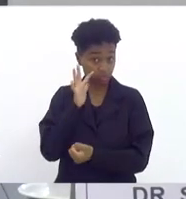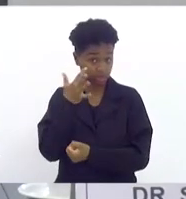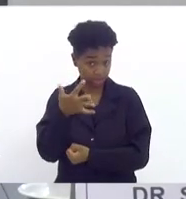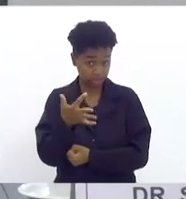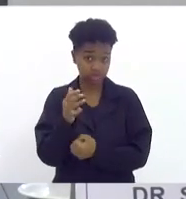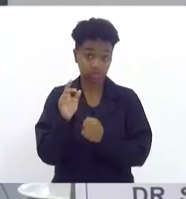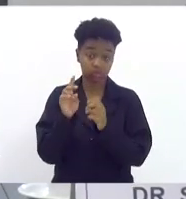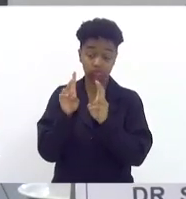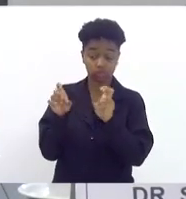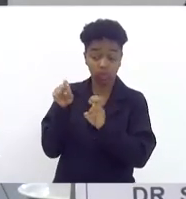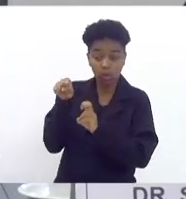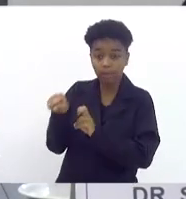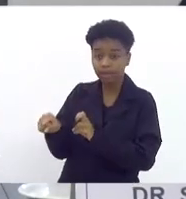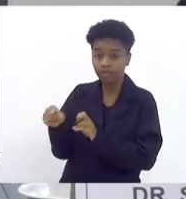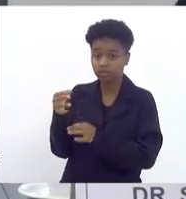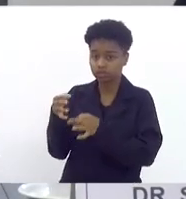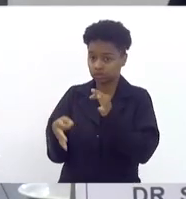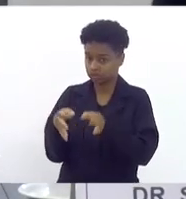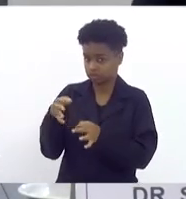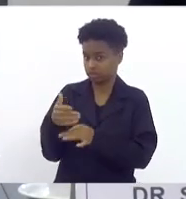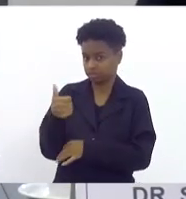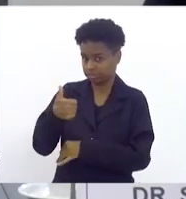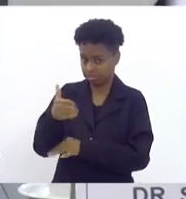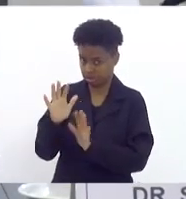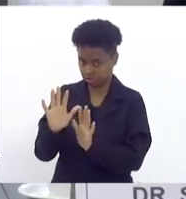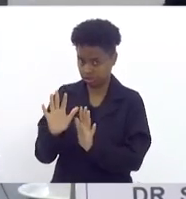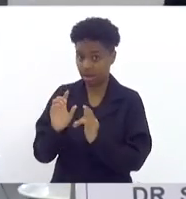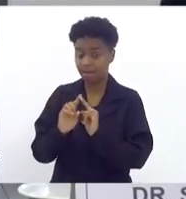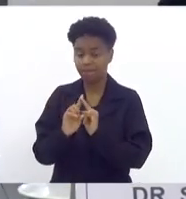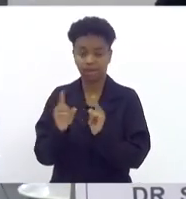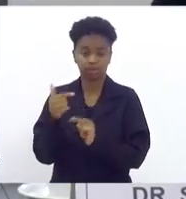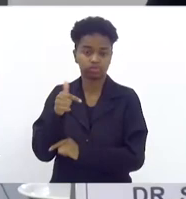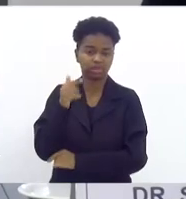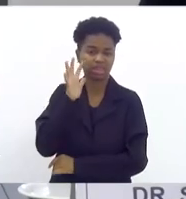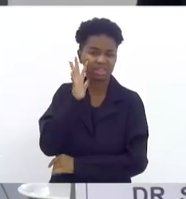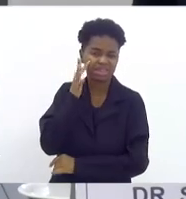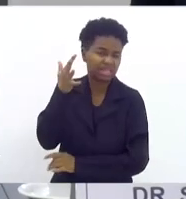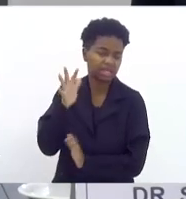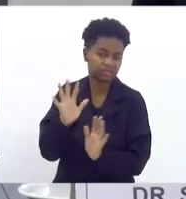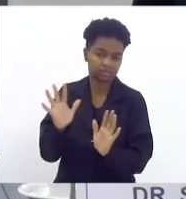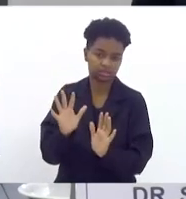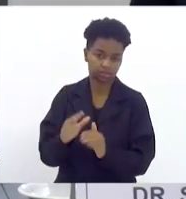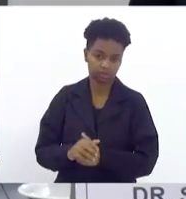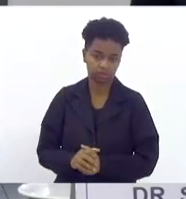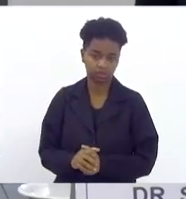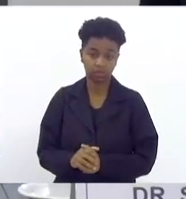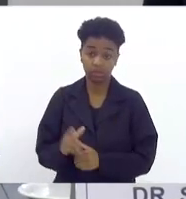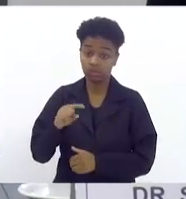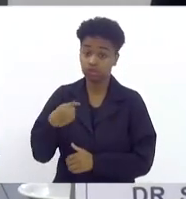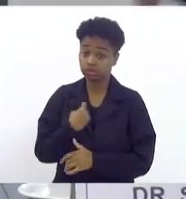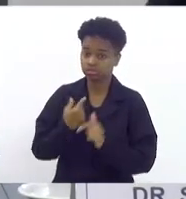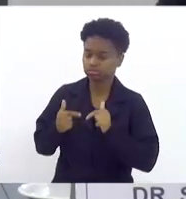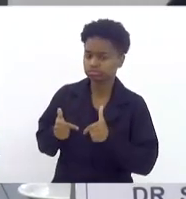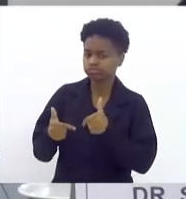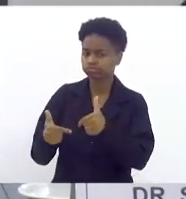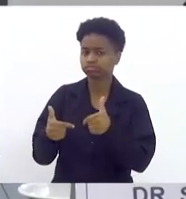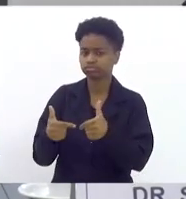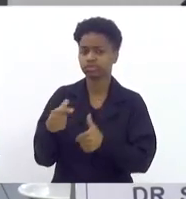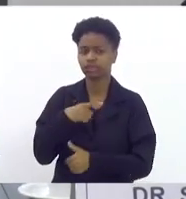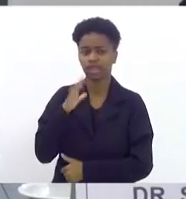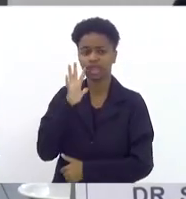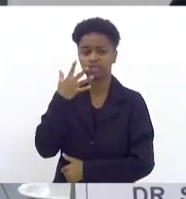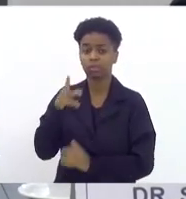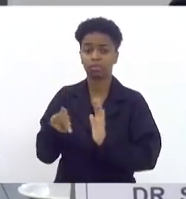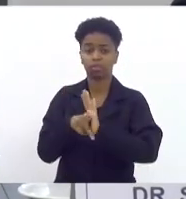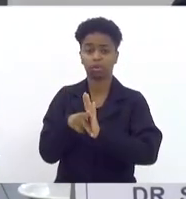específico da justiça em primeiro grau. Portanto, não há uma decisão. A gente tem enfrentado aqui até decisões dos tribunais